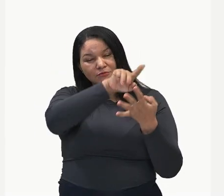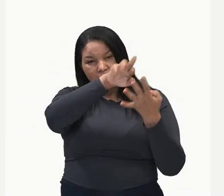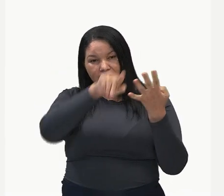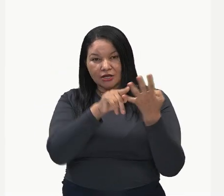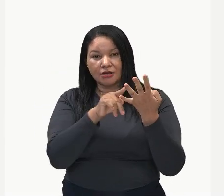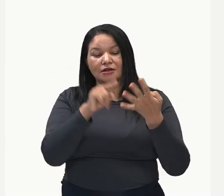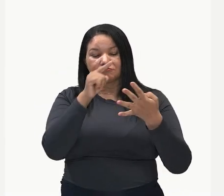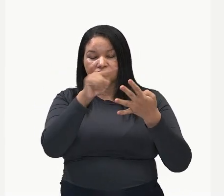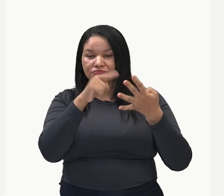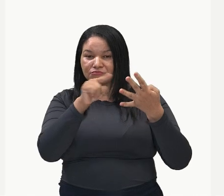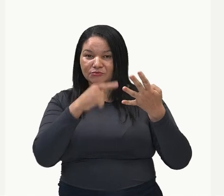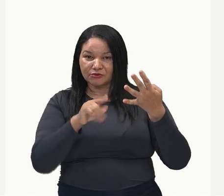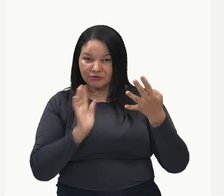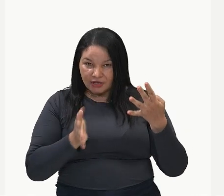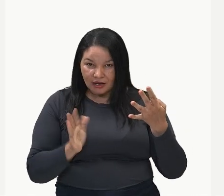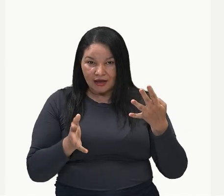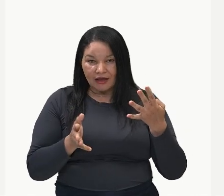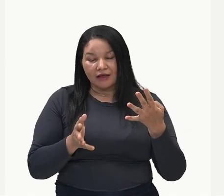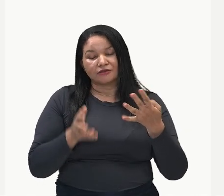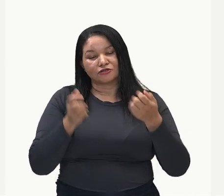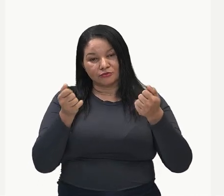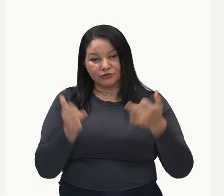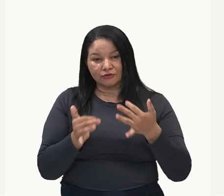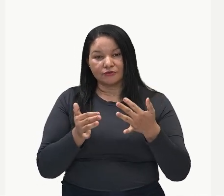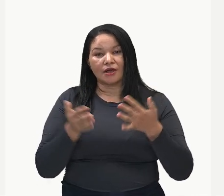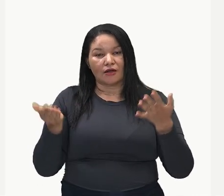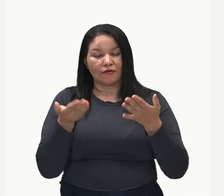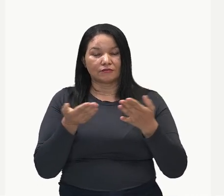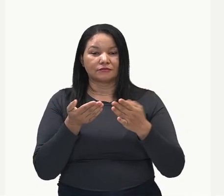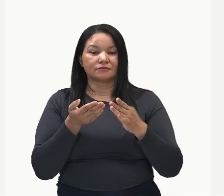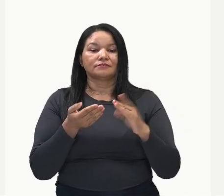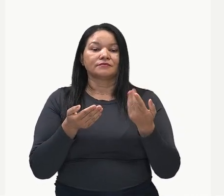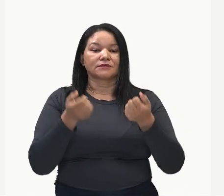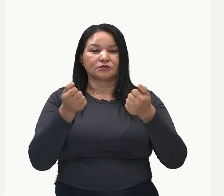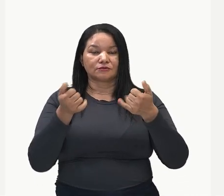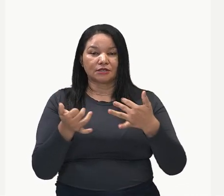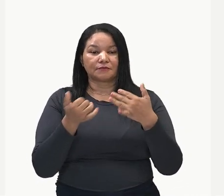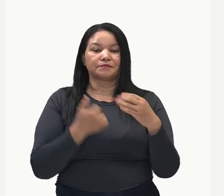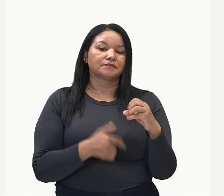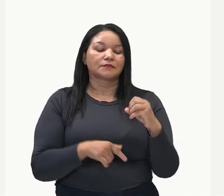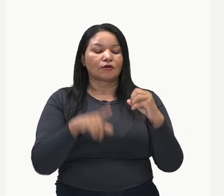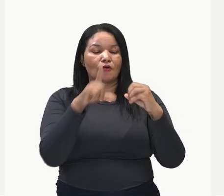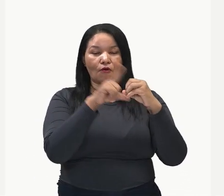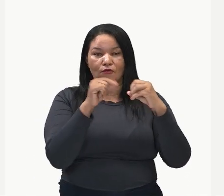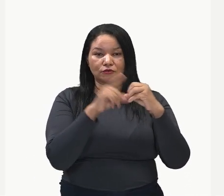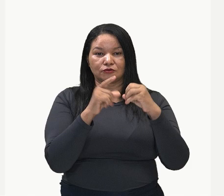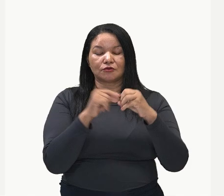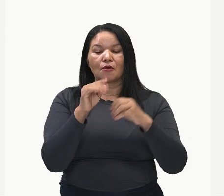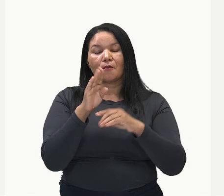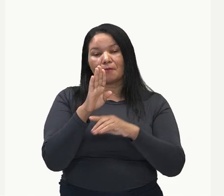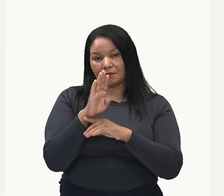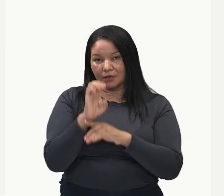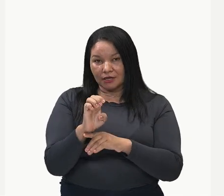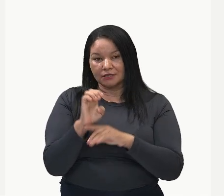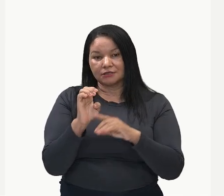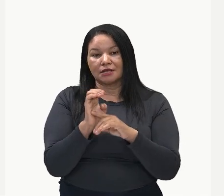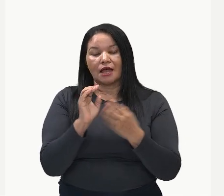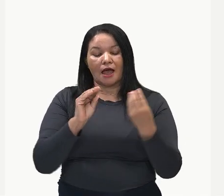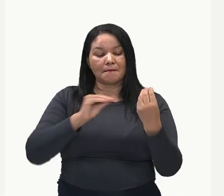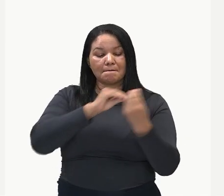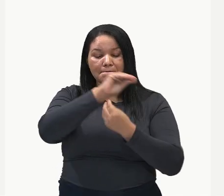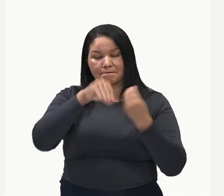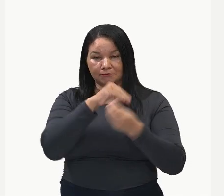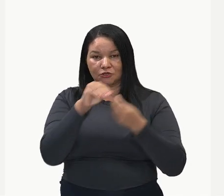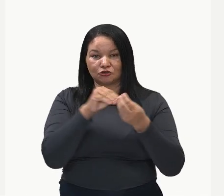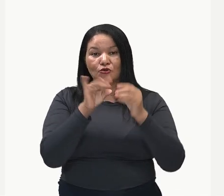esse aqui a gente quer identificar quem é ácido e quem é básico. Os óxidos básicos são aqueles que ao reagirem com